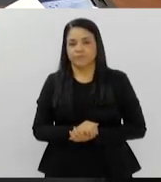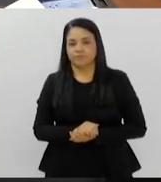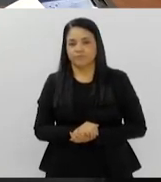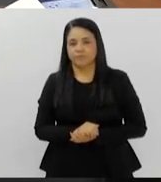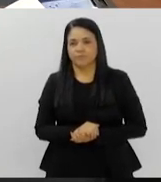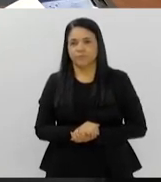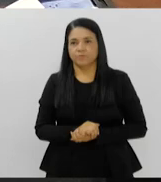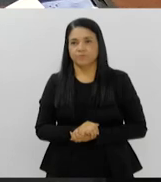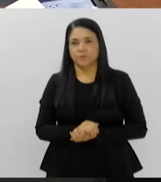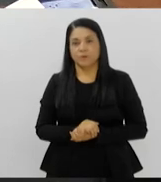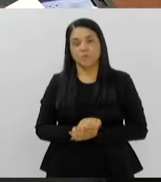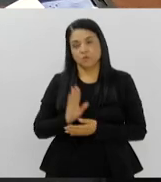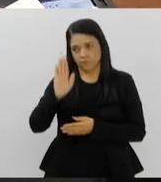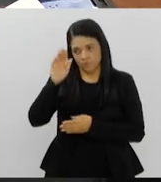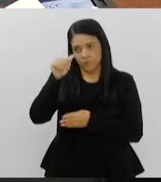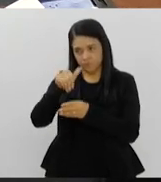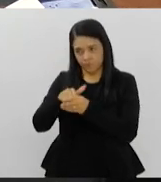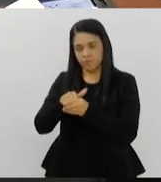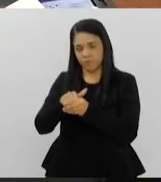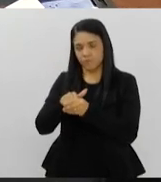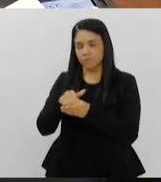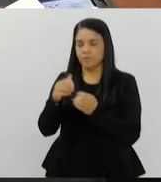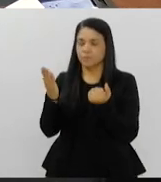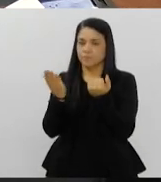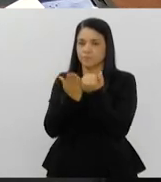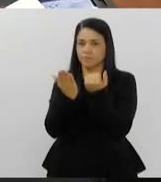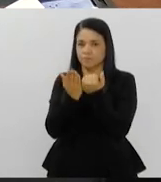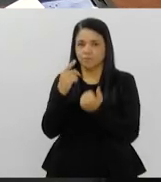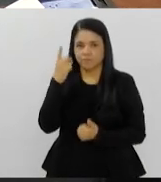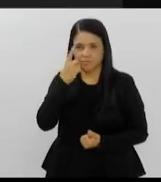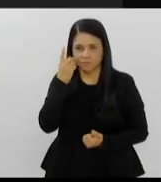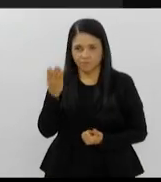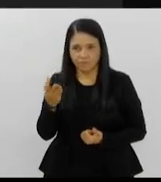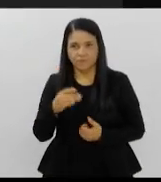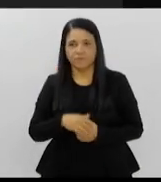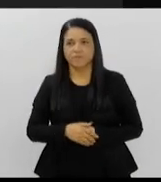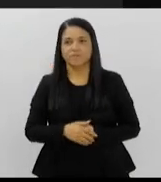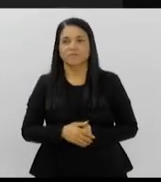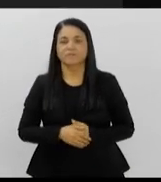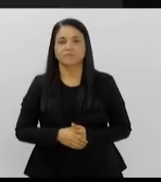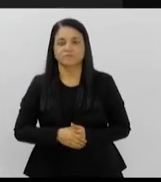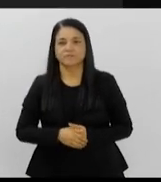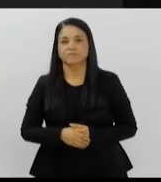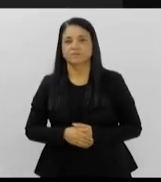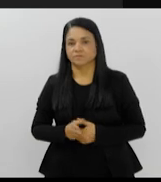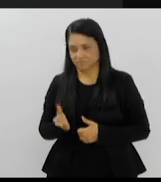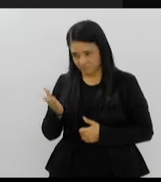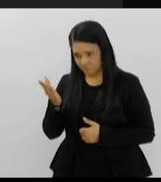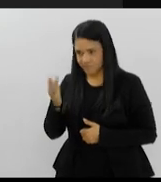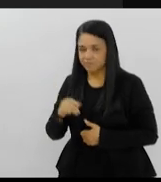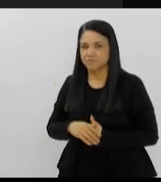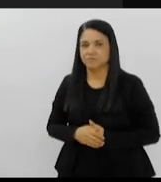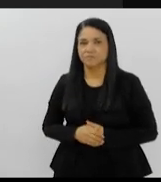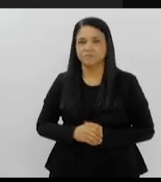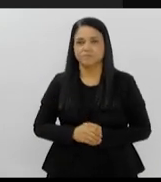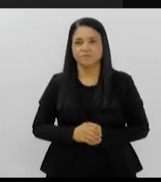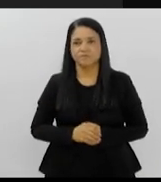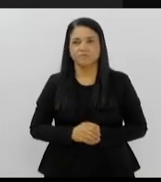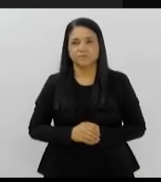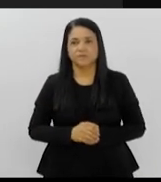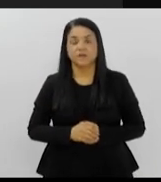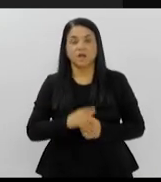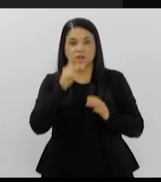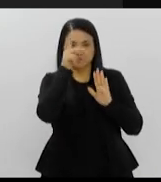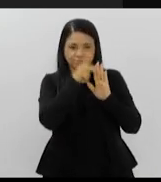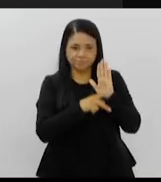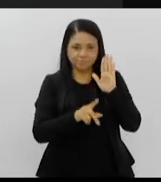Pode declarar voto, deputado Samuel Malafaia. Vou declarar. Pode declarar. Esse